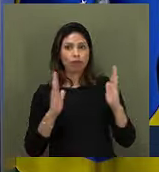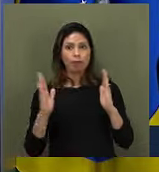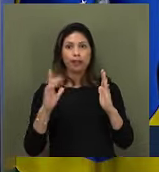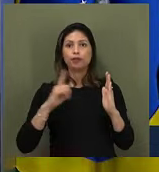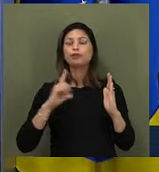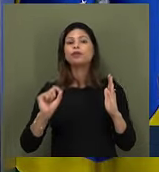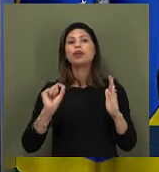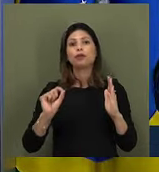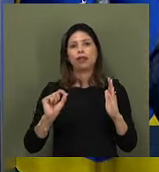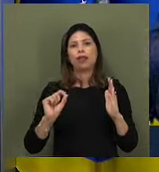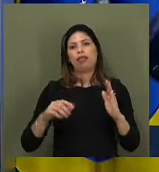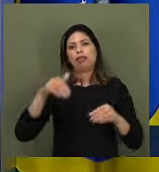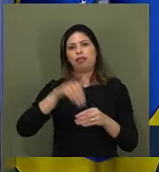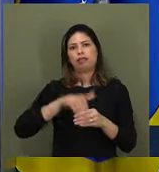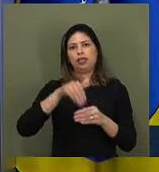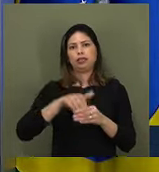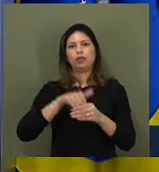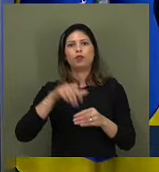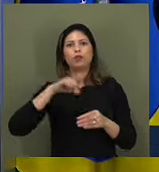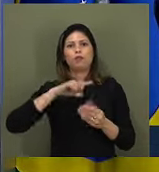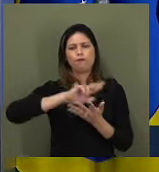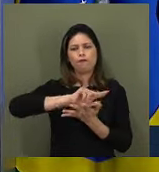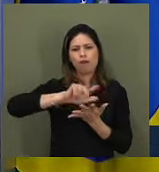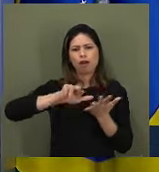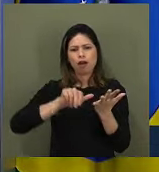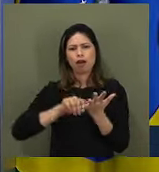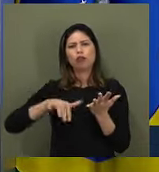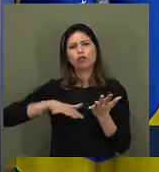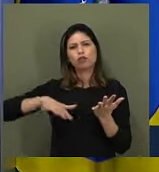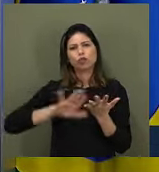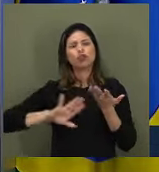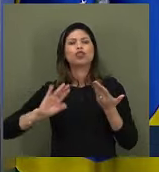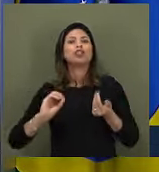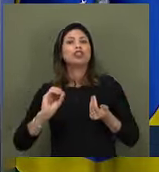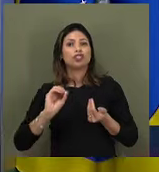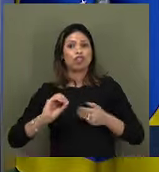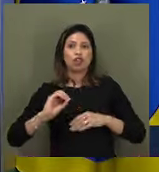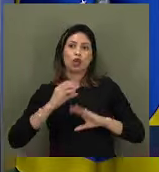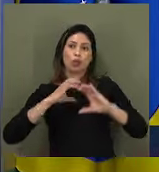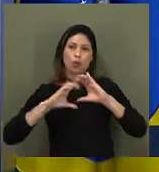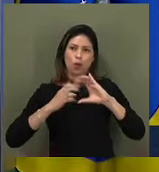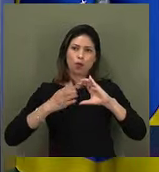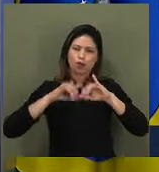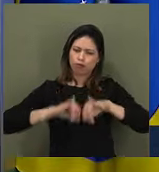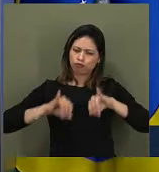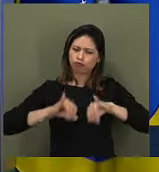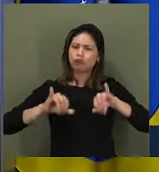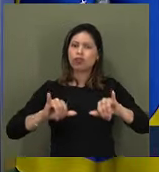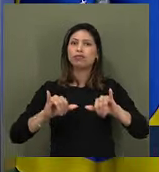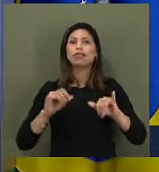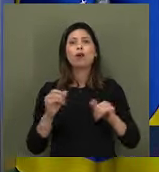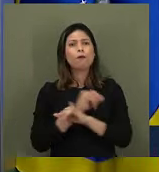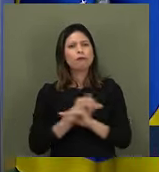nosso presidente do senado vários veículos de comunicação grandes do país denunciaram a interferência do de